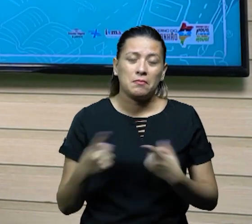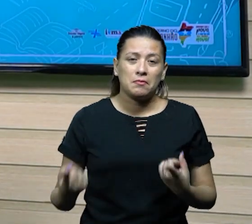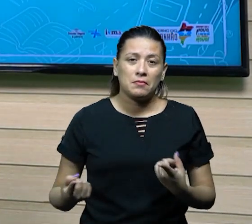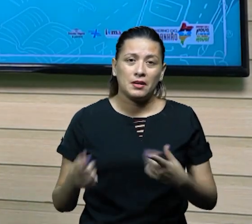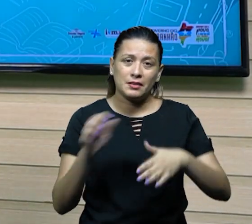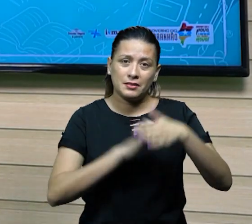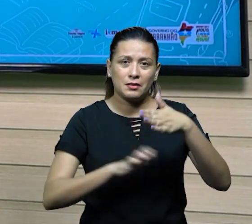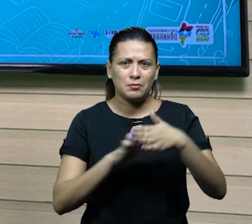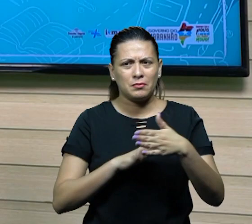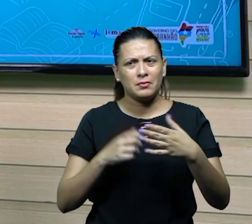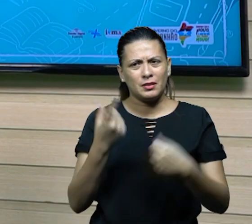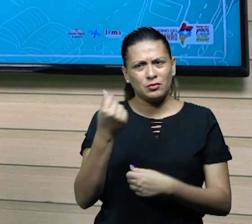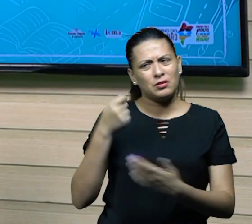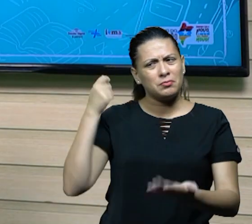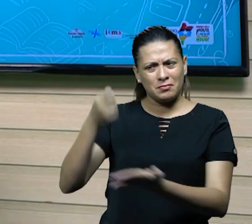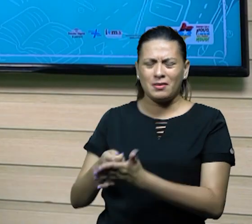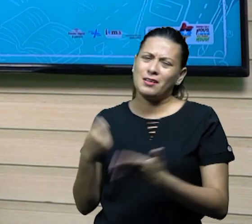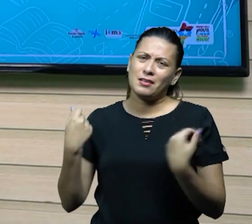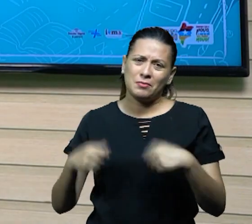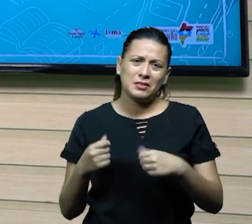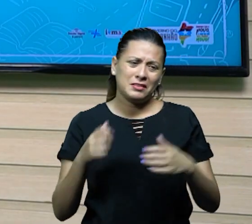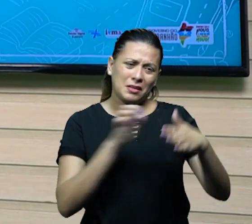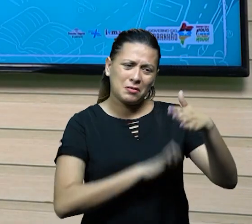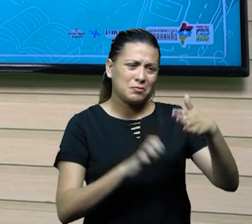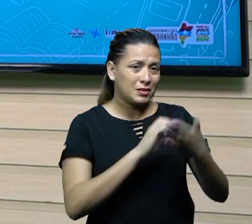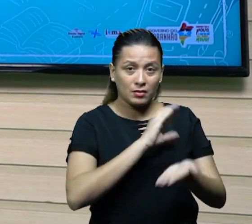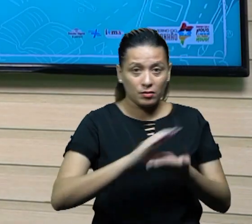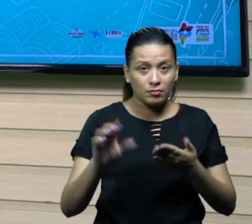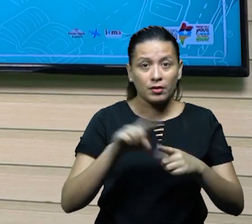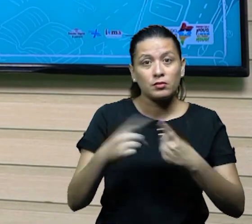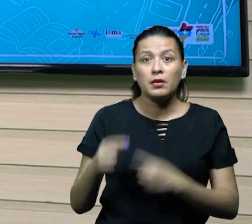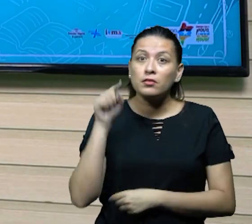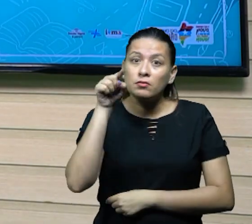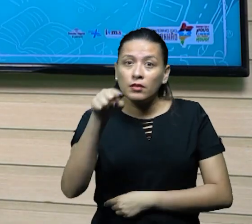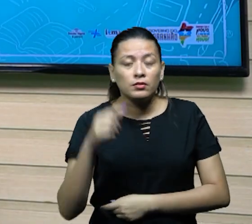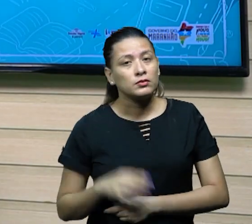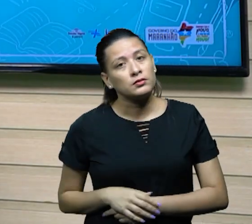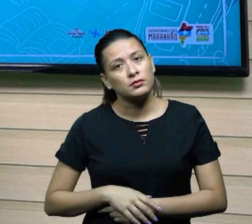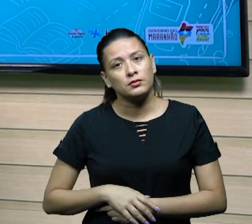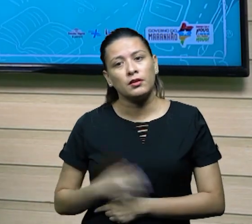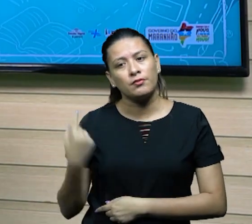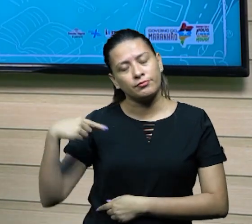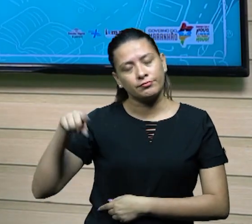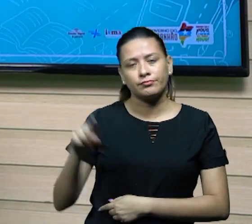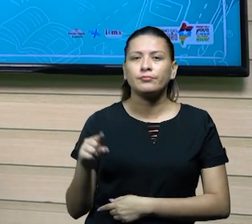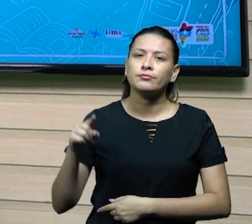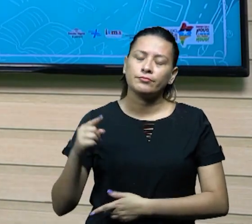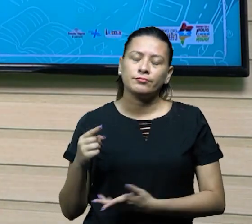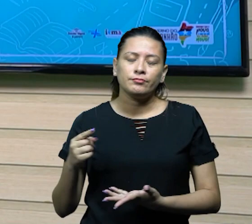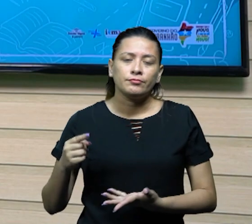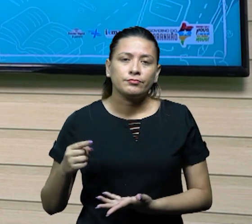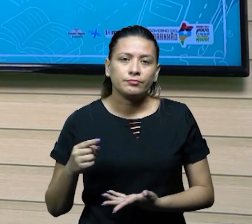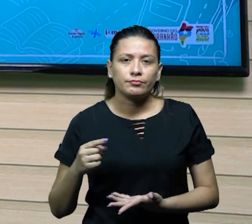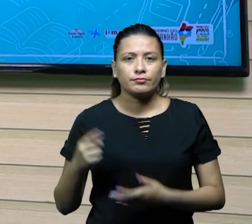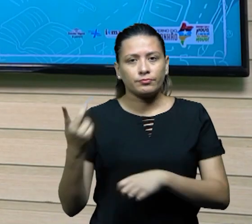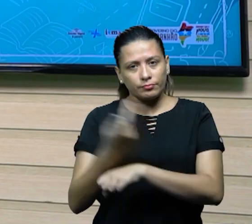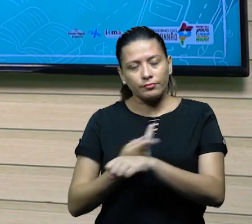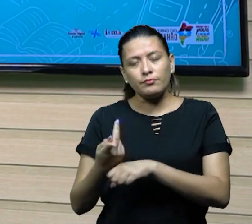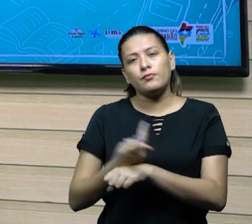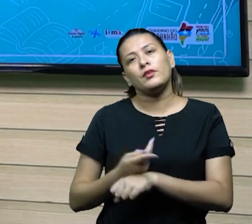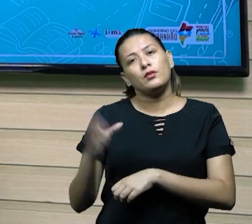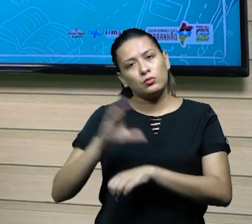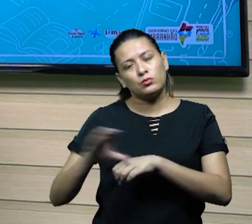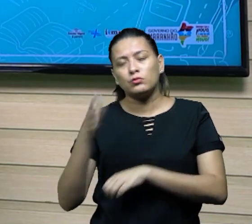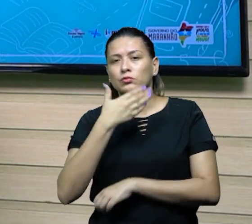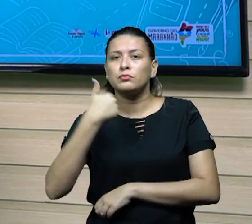hoje são gratuitos, que é o melhor de tudo. Eu costumo dizer que hoje a pessoa só não busca conhecimento se não quiser. Professor, mas o senhor falou que a